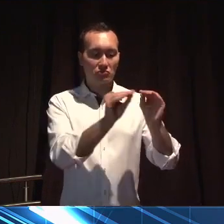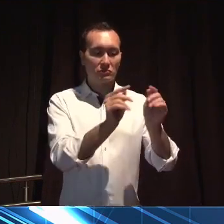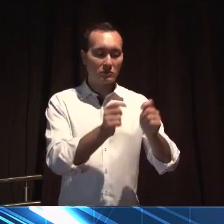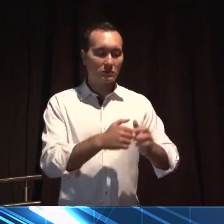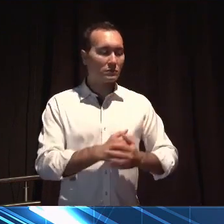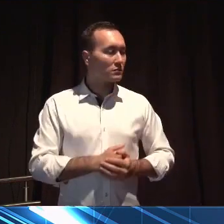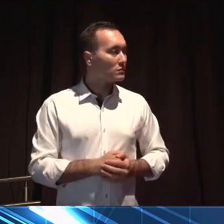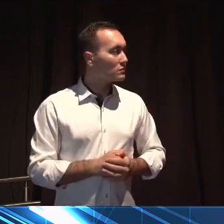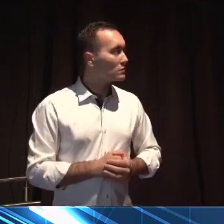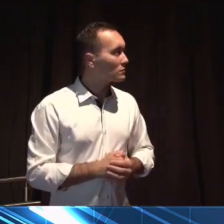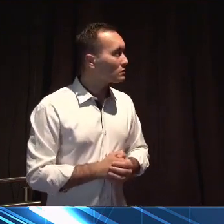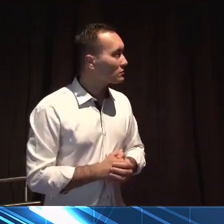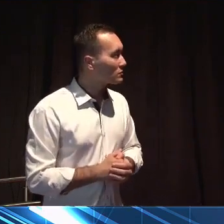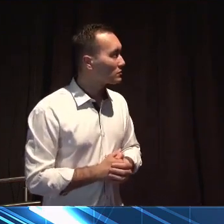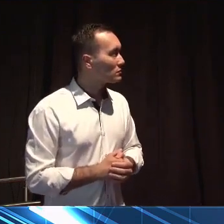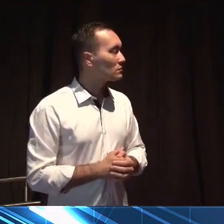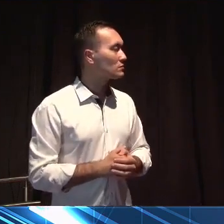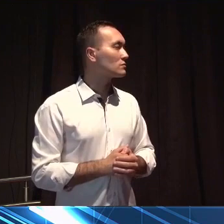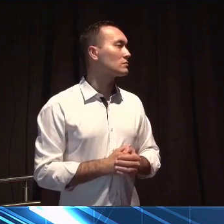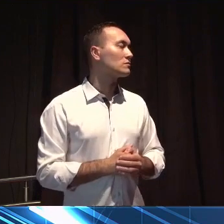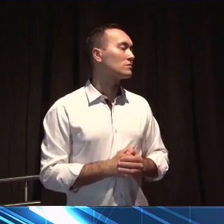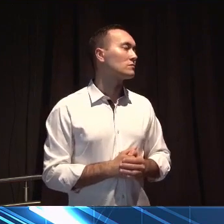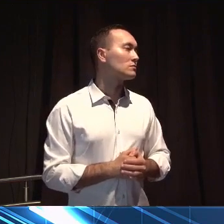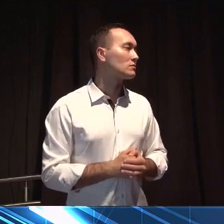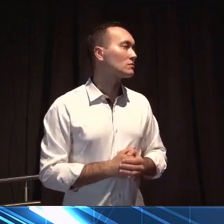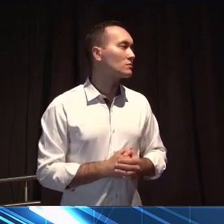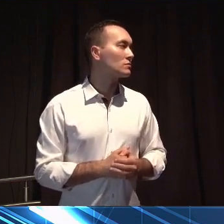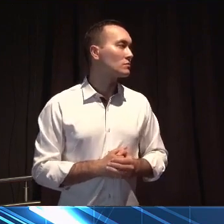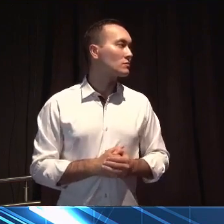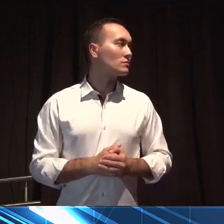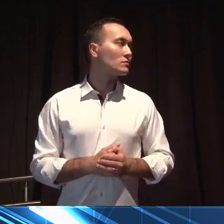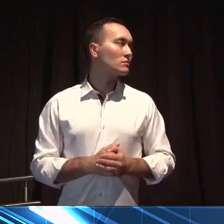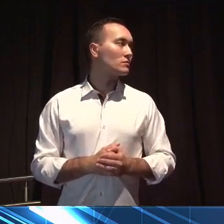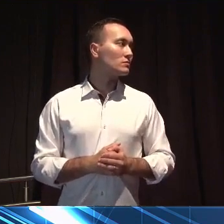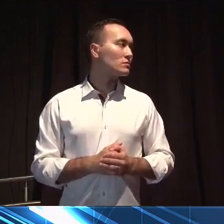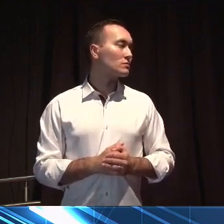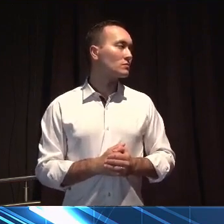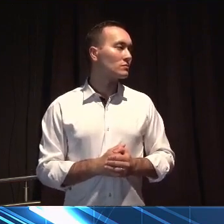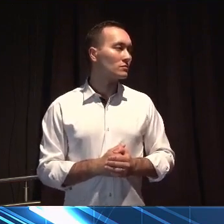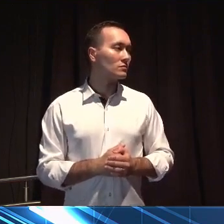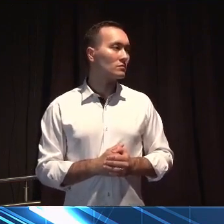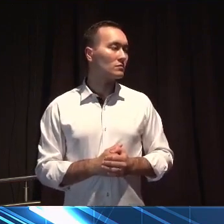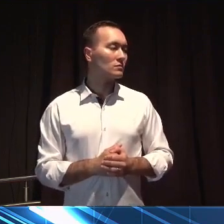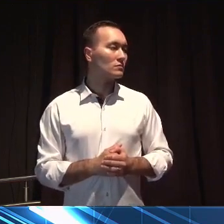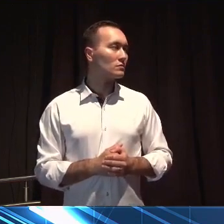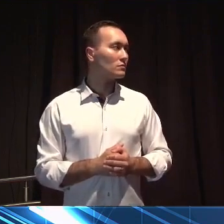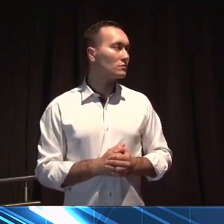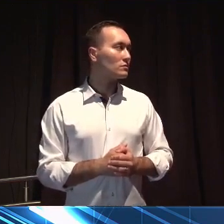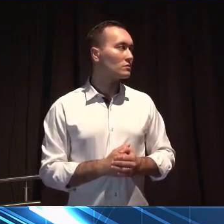Outra coisa que eu ia botar ali, eu acho que eu botei, mas não sei se atualizou, que é testes de performance também,